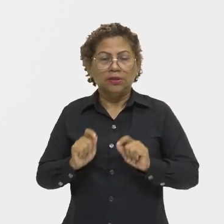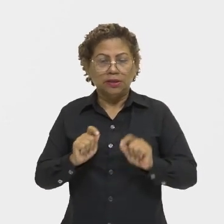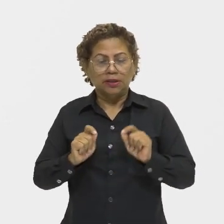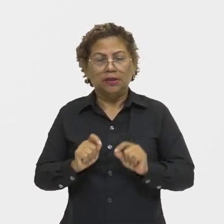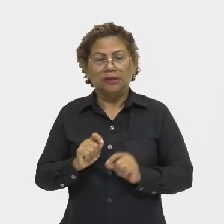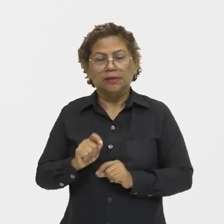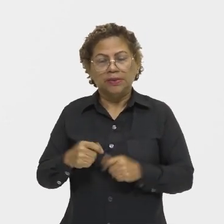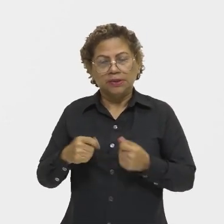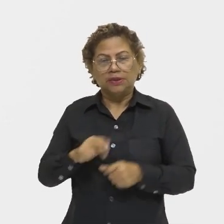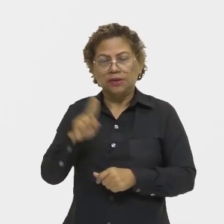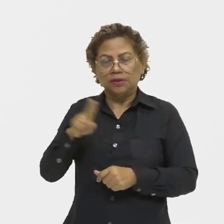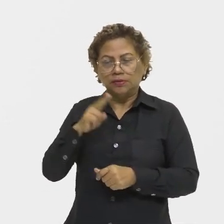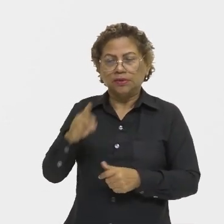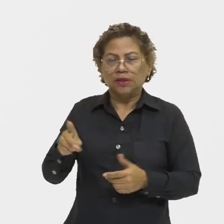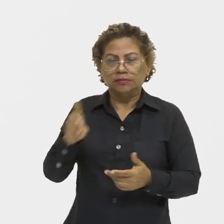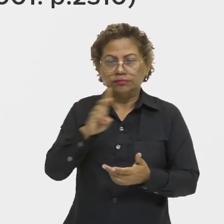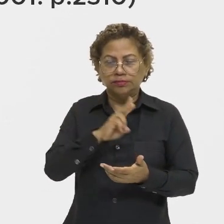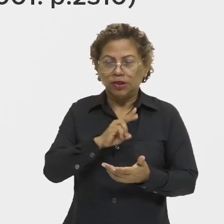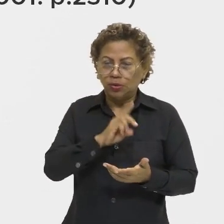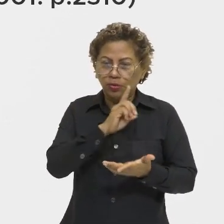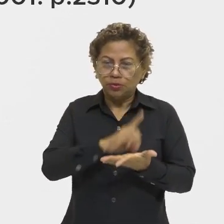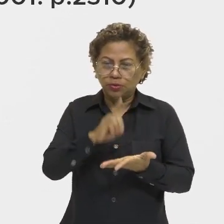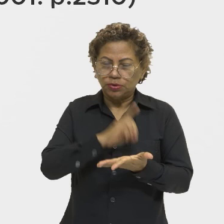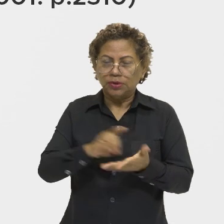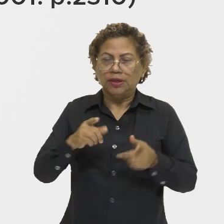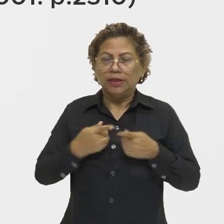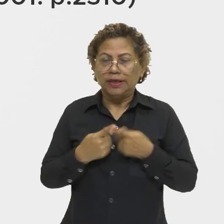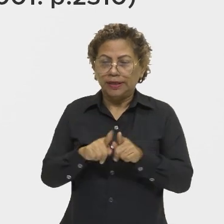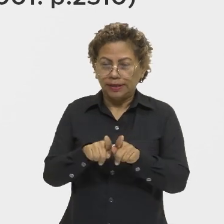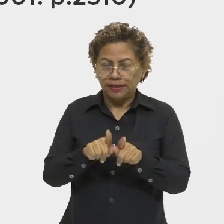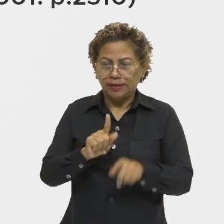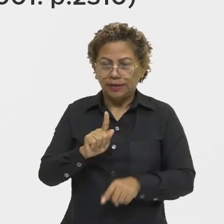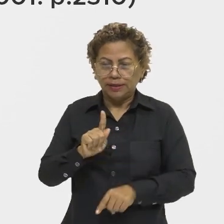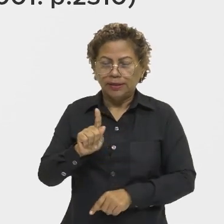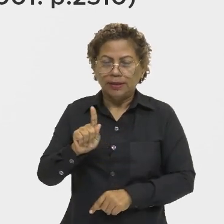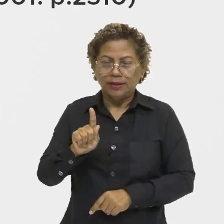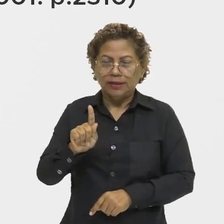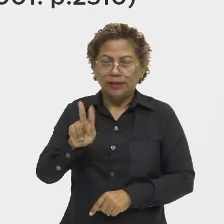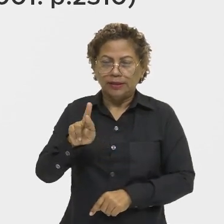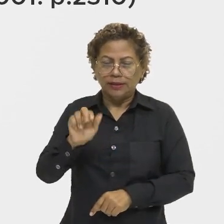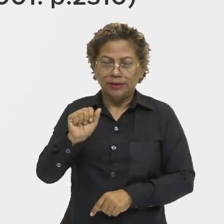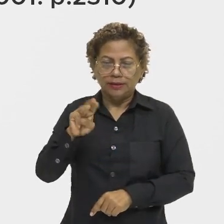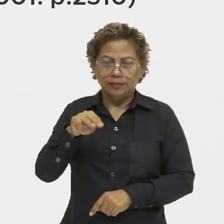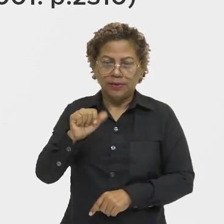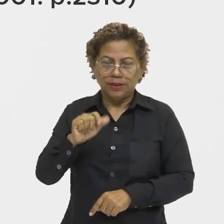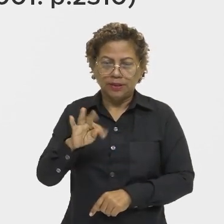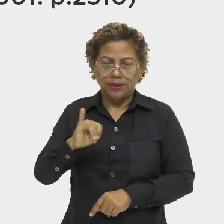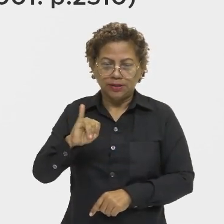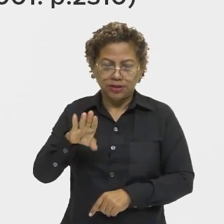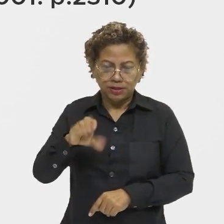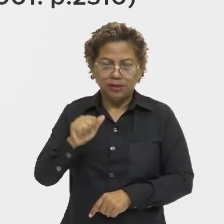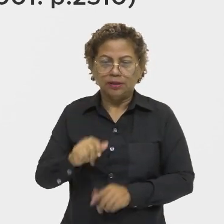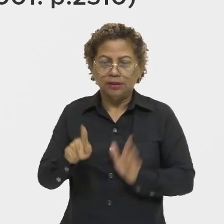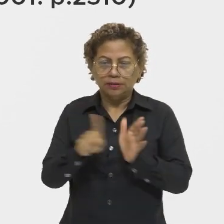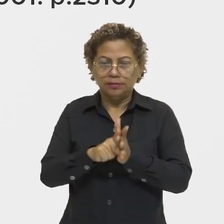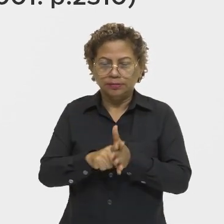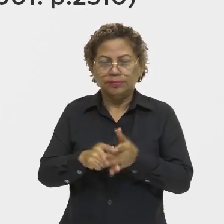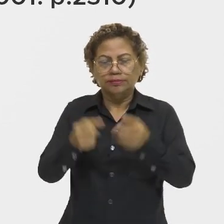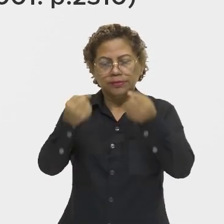dicionários. Então, observe aí que aí nas gramáticas, a gramática ela vai ensinar a própria língua, não é